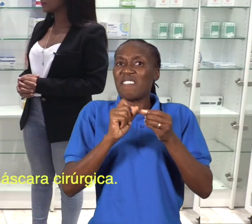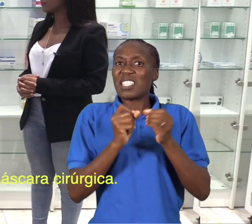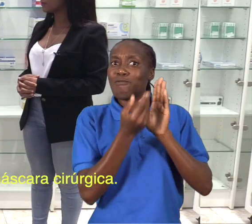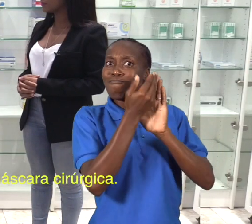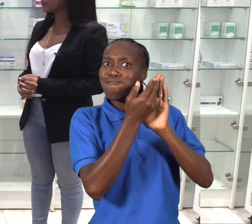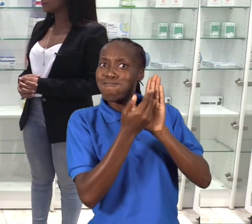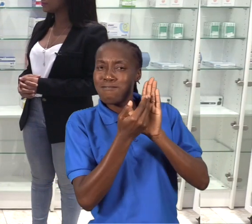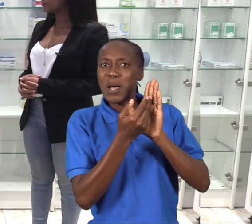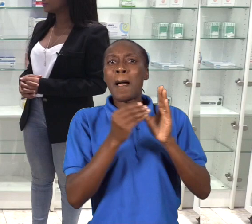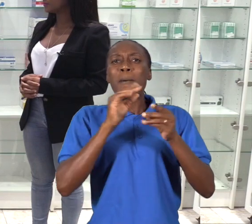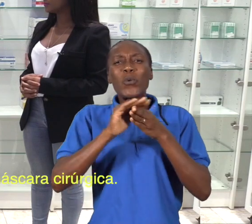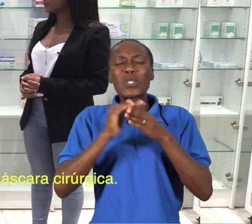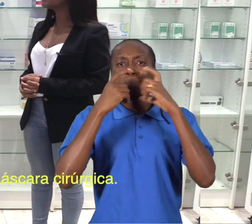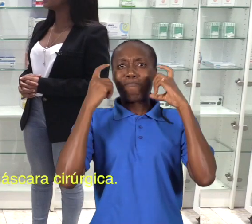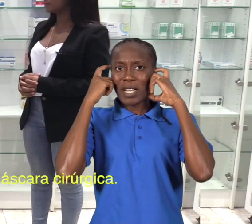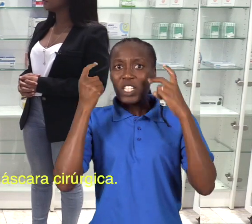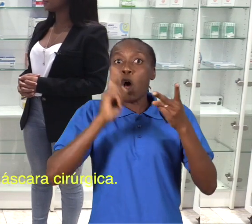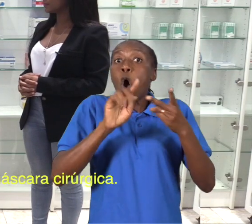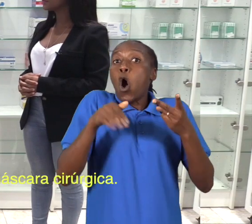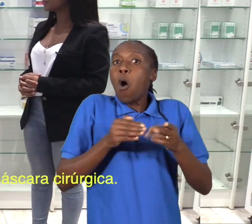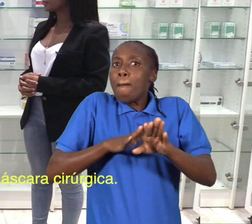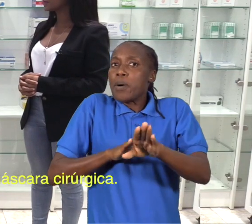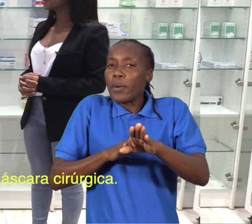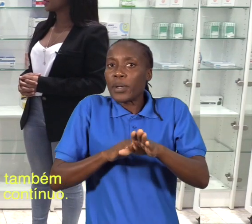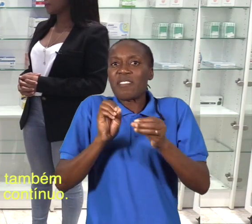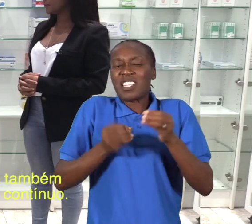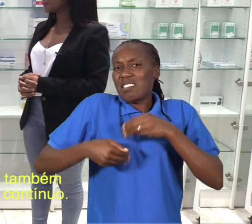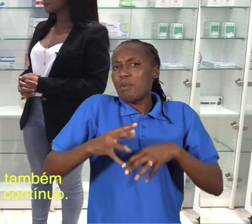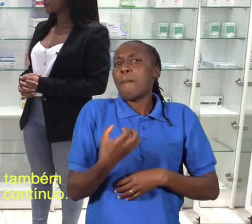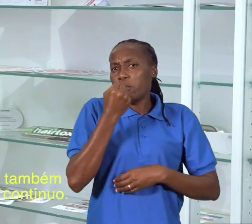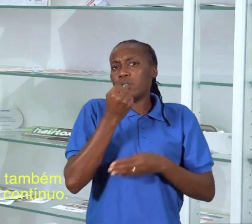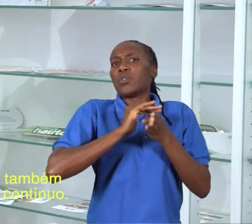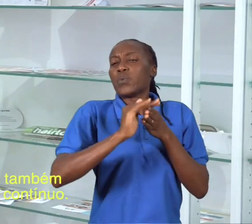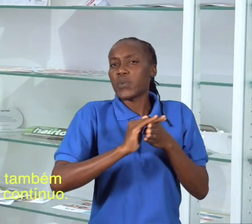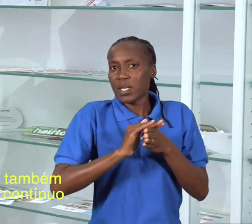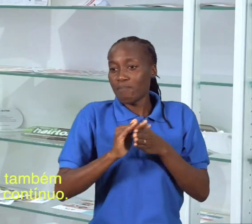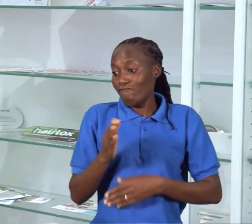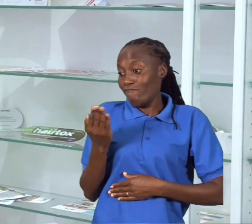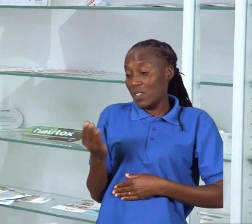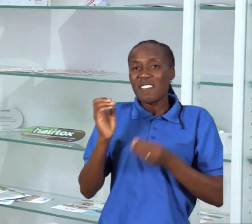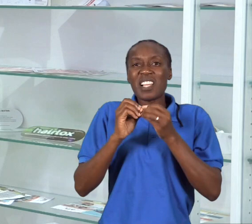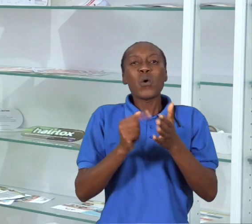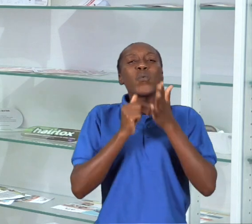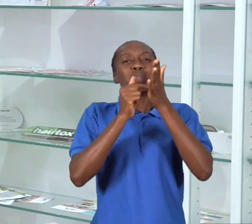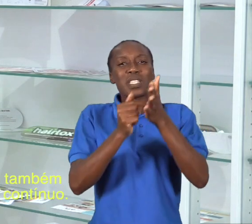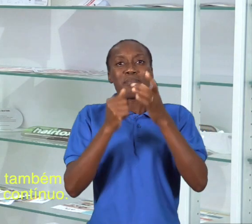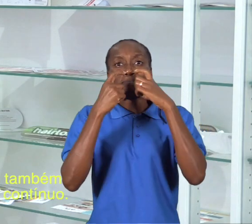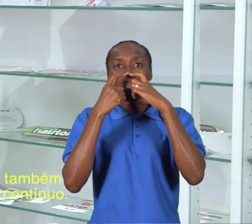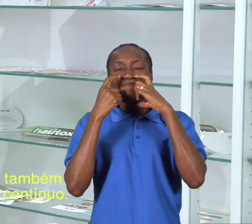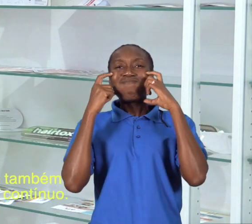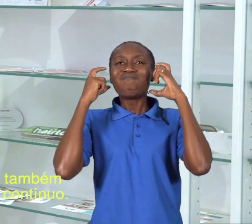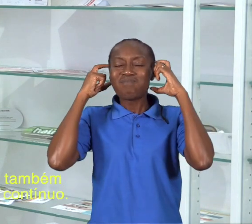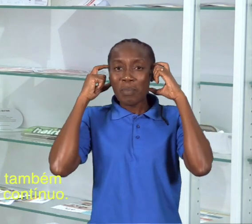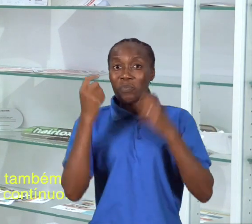Esta é só um exemplo daquilo que é máscara cirúrgica. Tem duas fitas, mas também podia aparecer com um